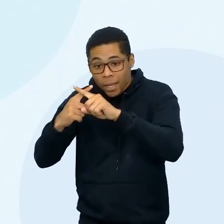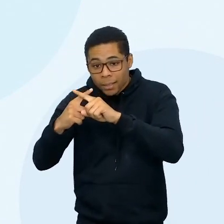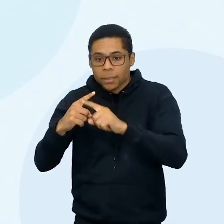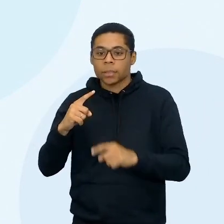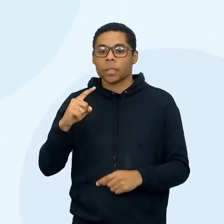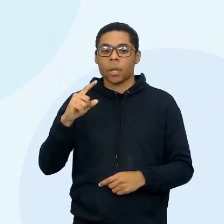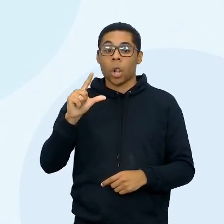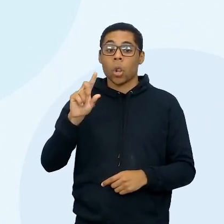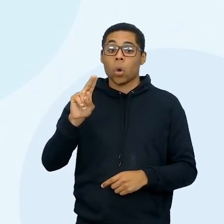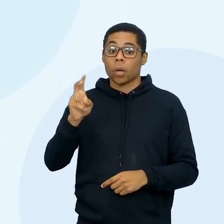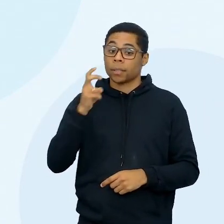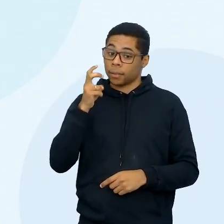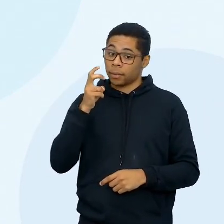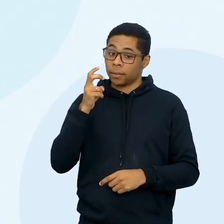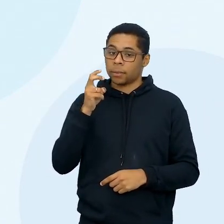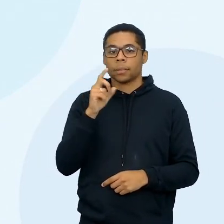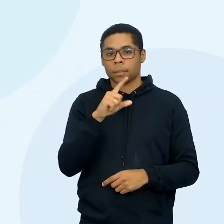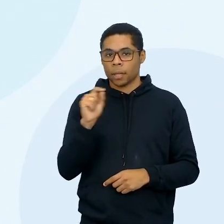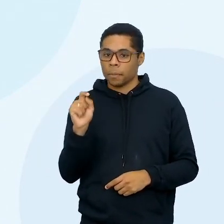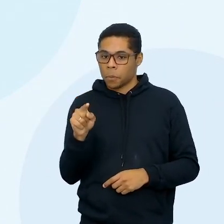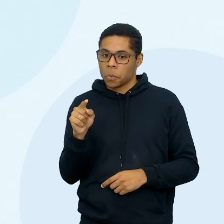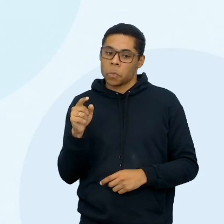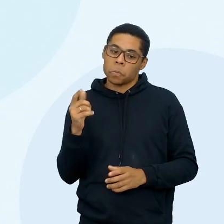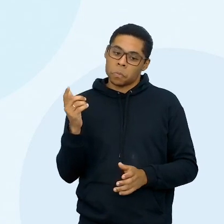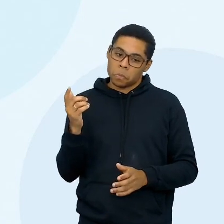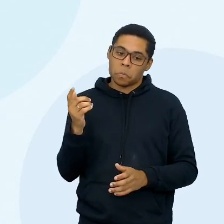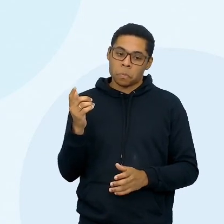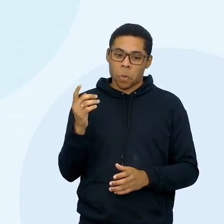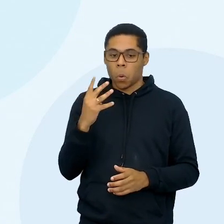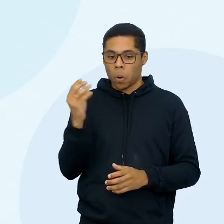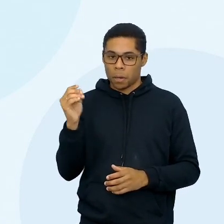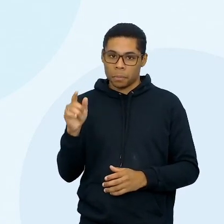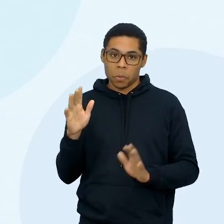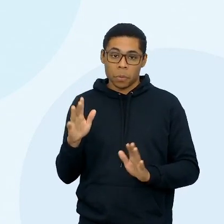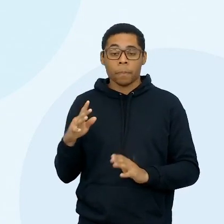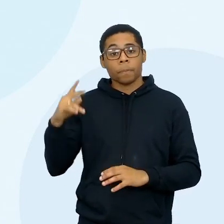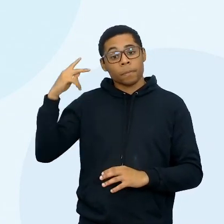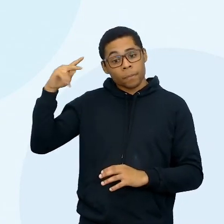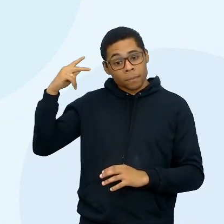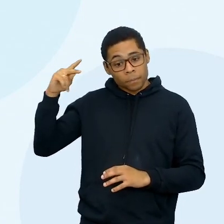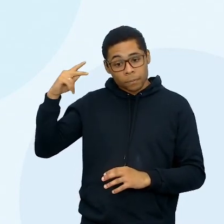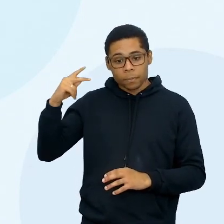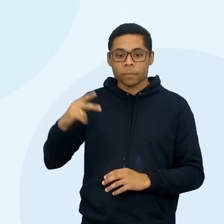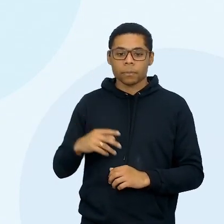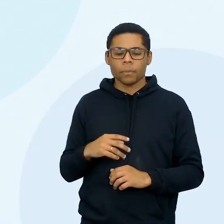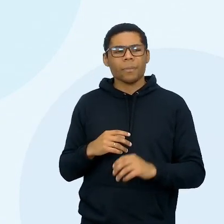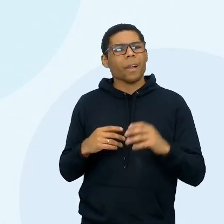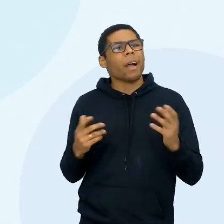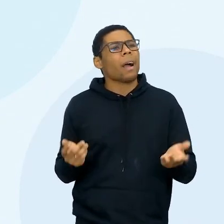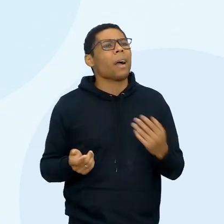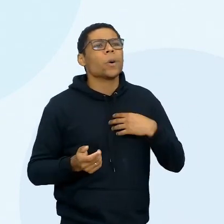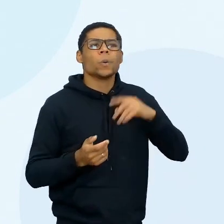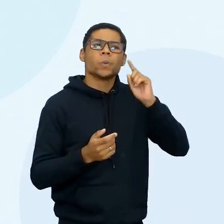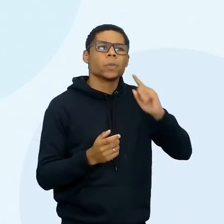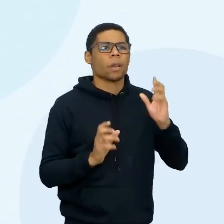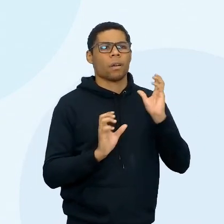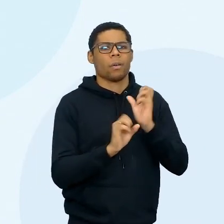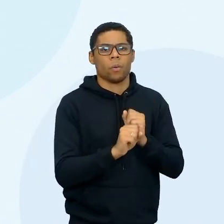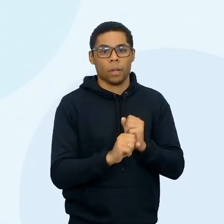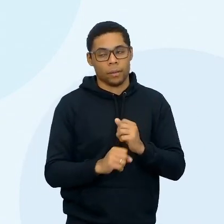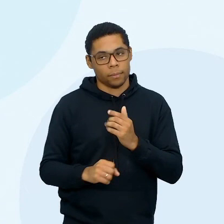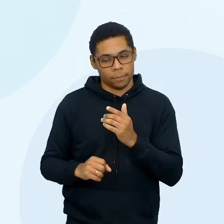mil, pela área em metro quadrado dessa fenda. Magno, eu não sei calcular essa área. Tá